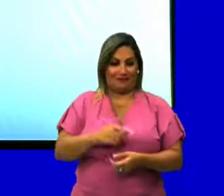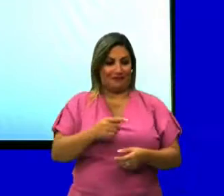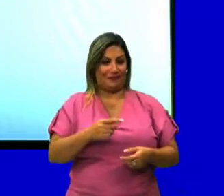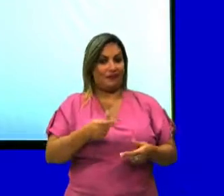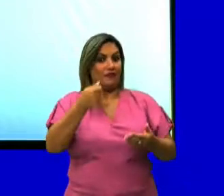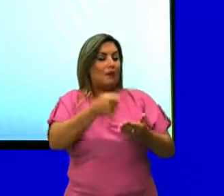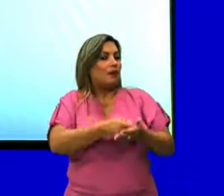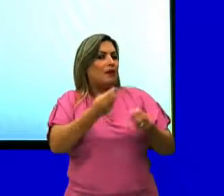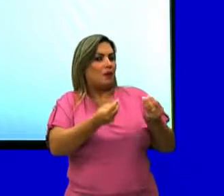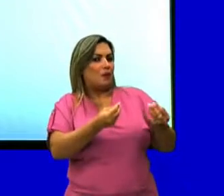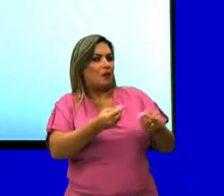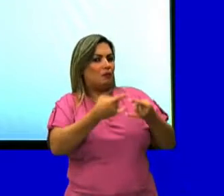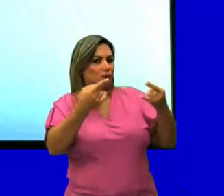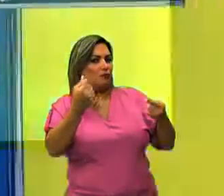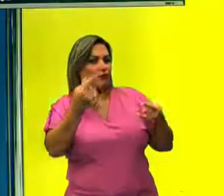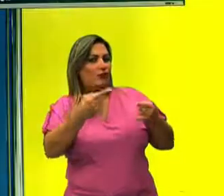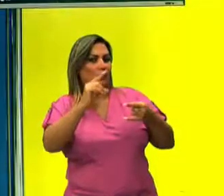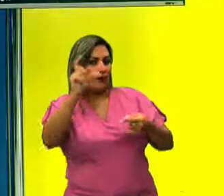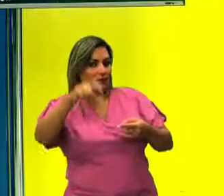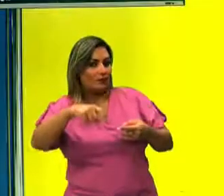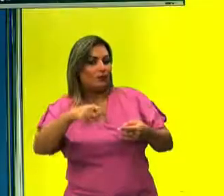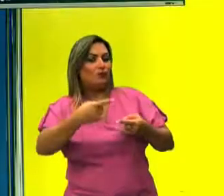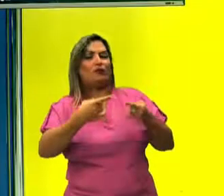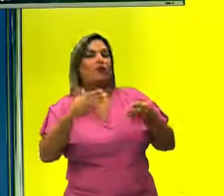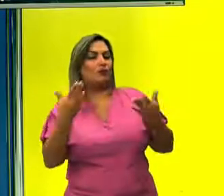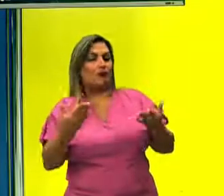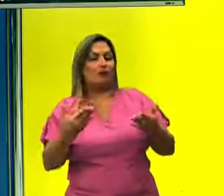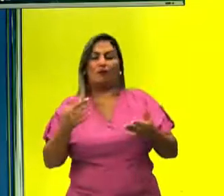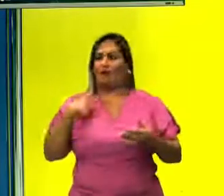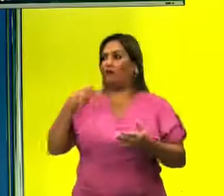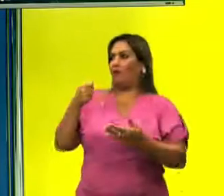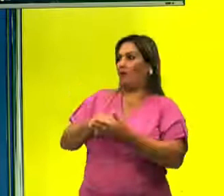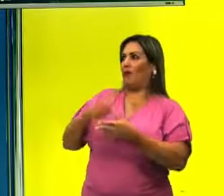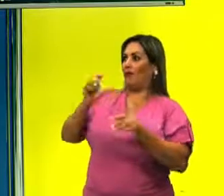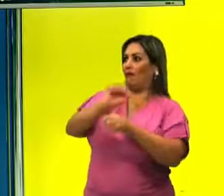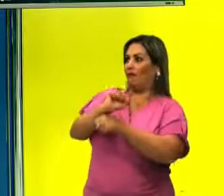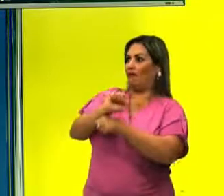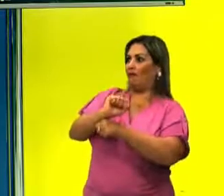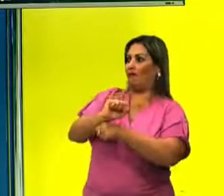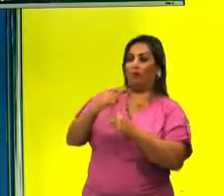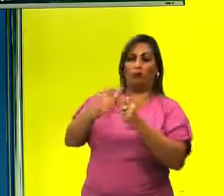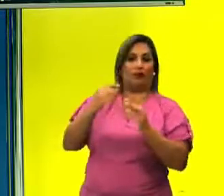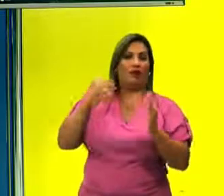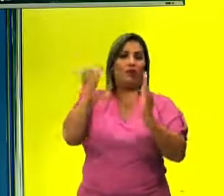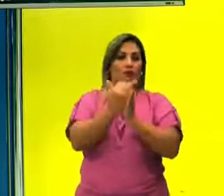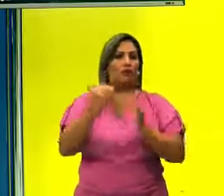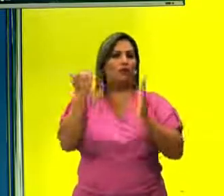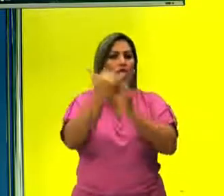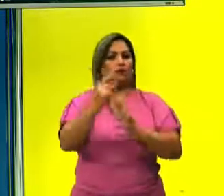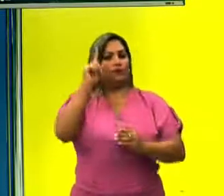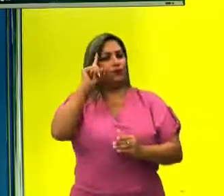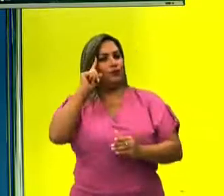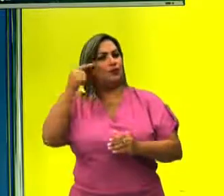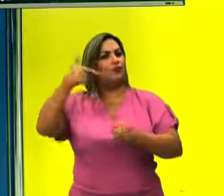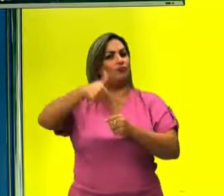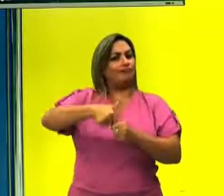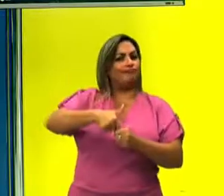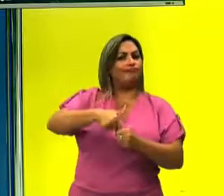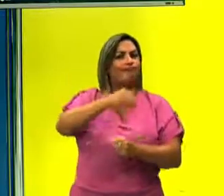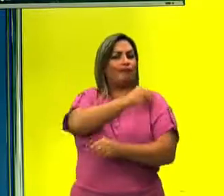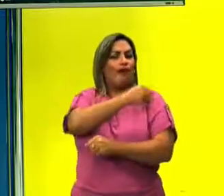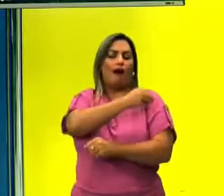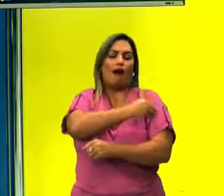gera humor. Há uma ironia em relação a quê? Ao aumento constante do preço do